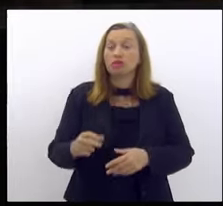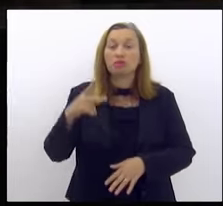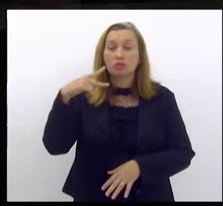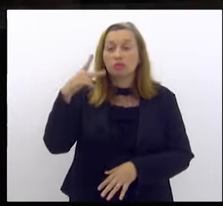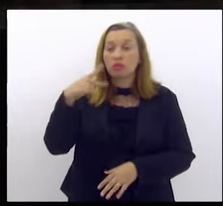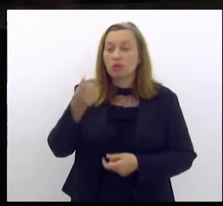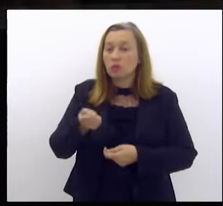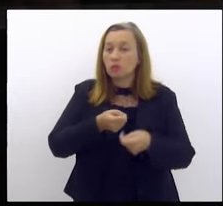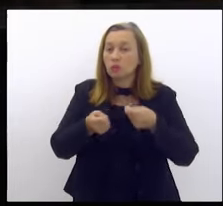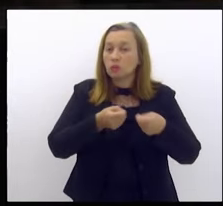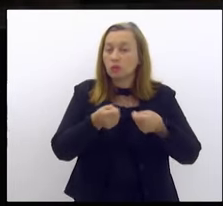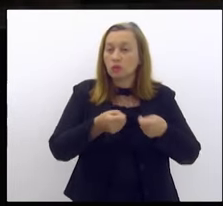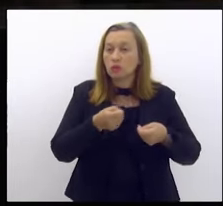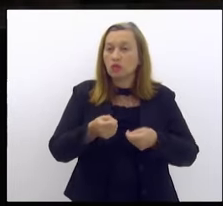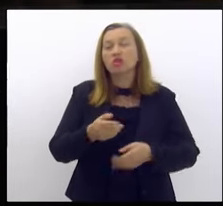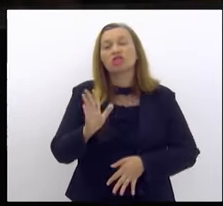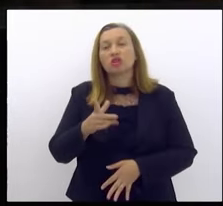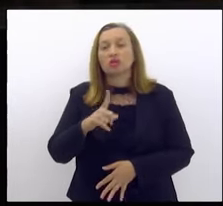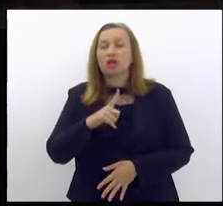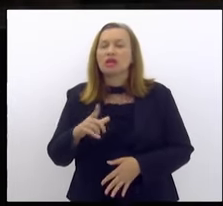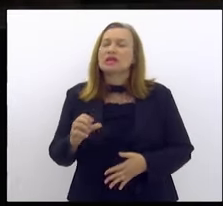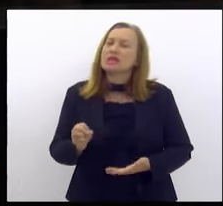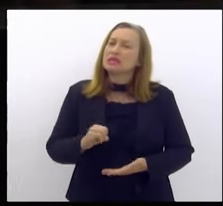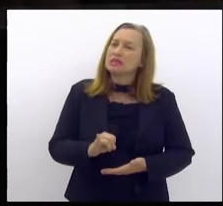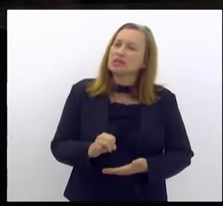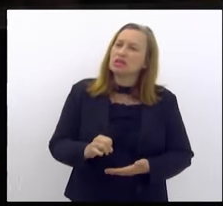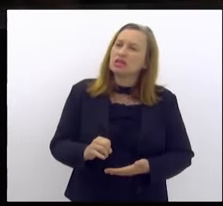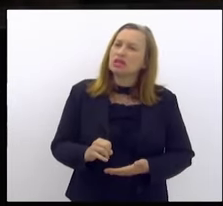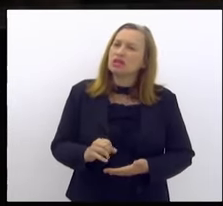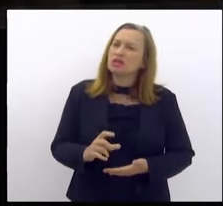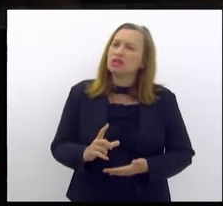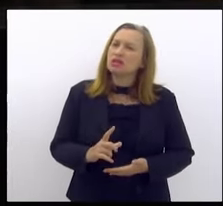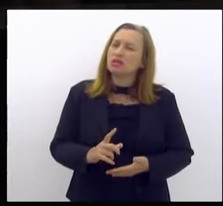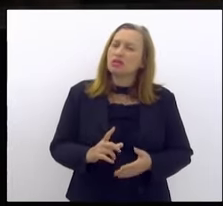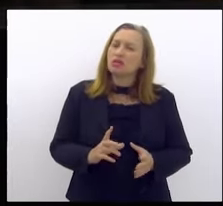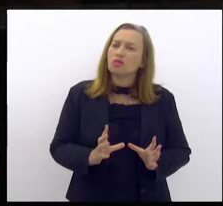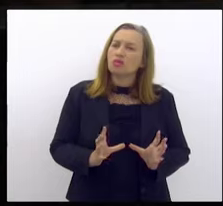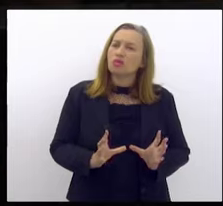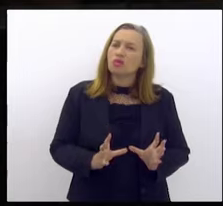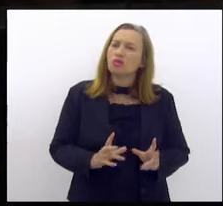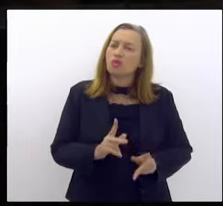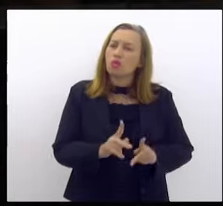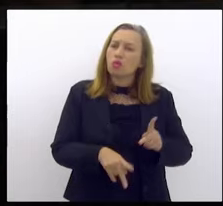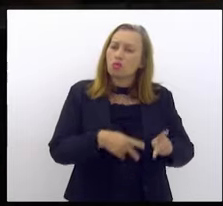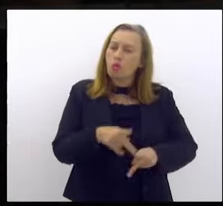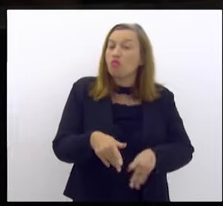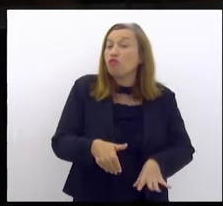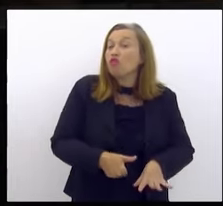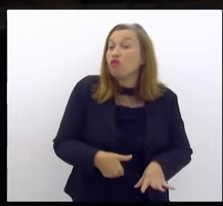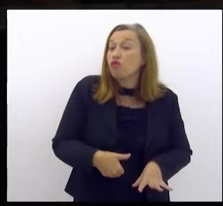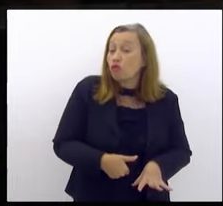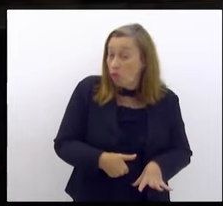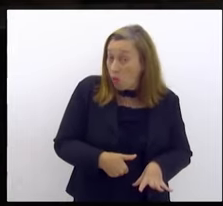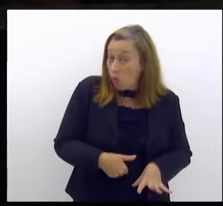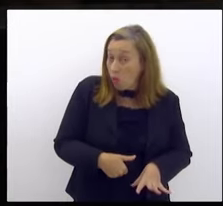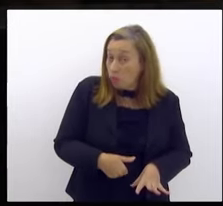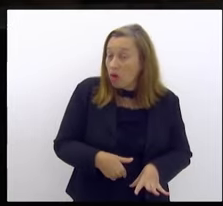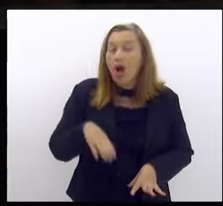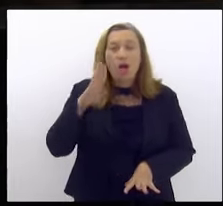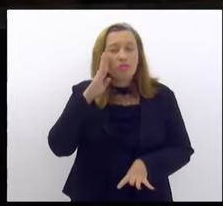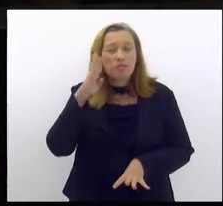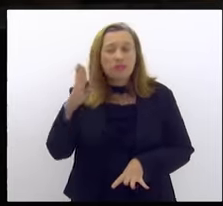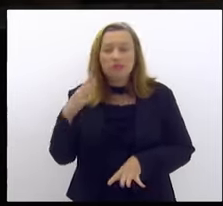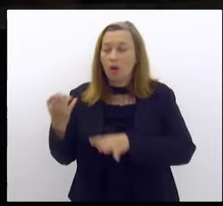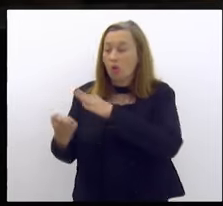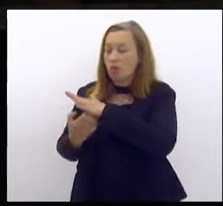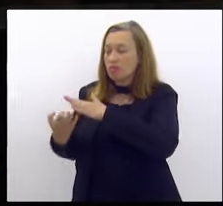poder daqueles que já têm. Ora, se a gente estava com o nosso povo, estamos com o nosso povo passando fome, e se as principais